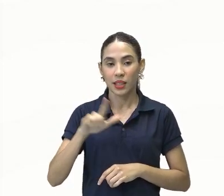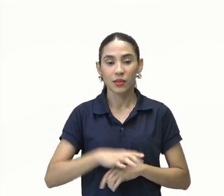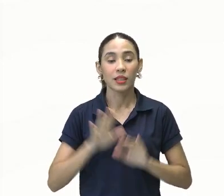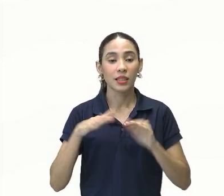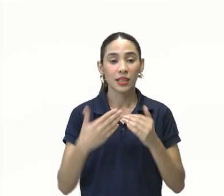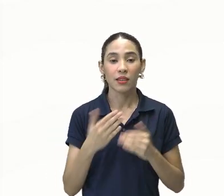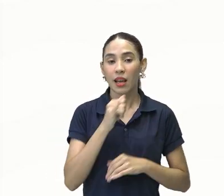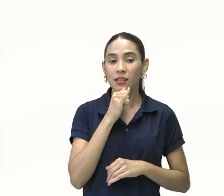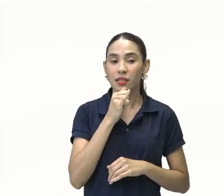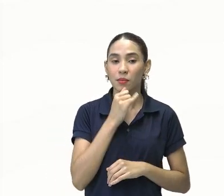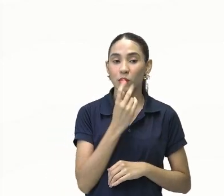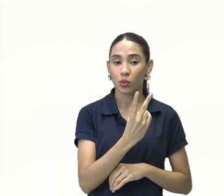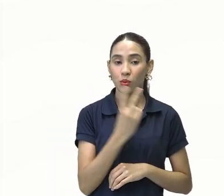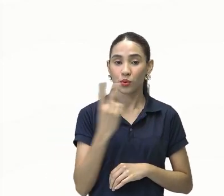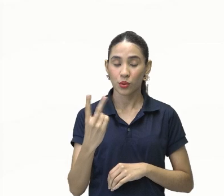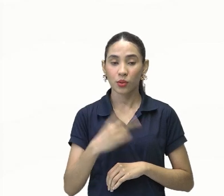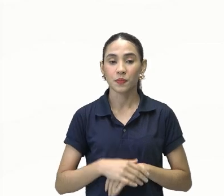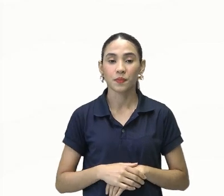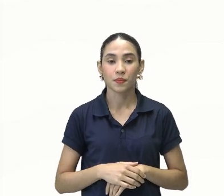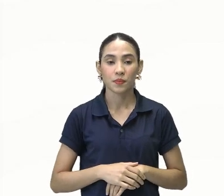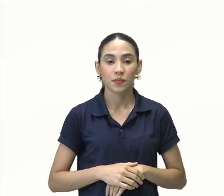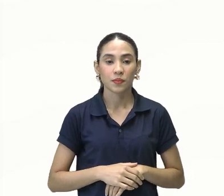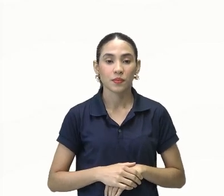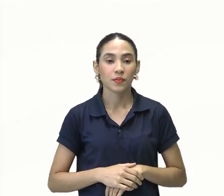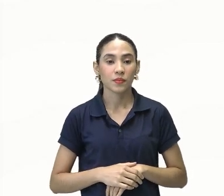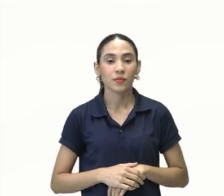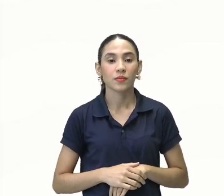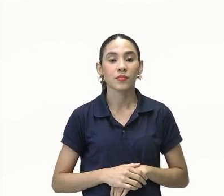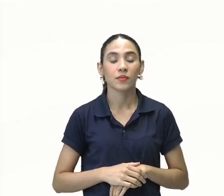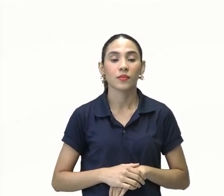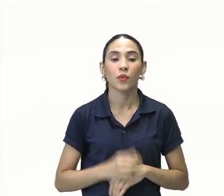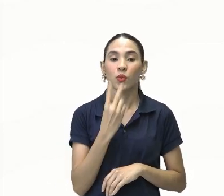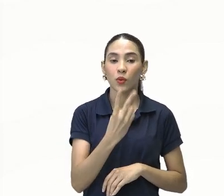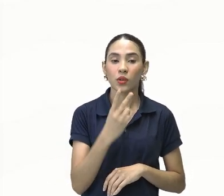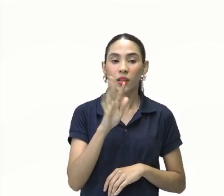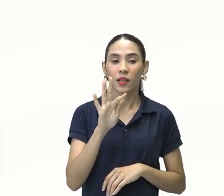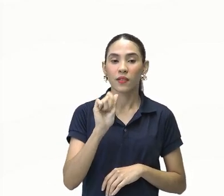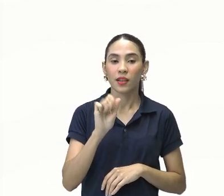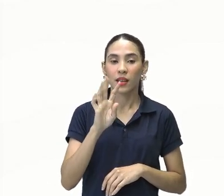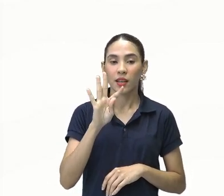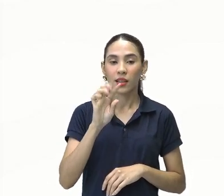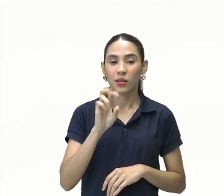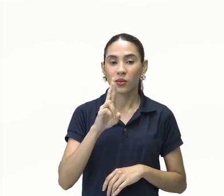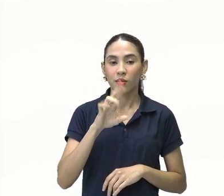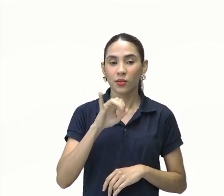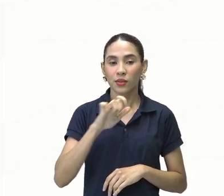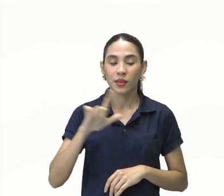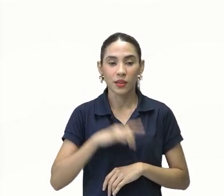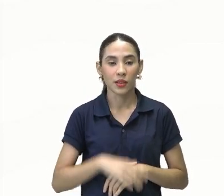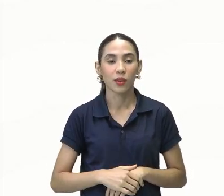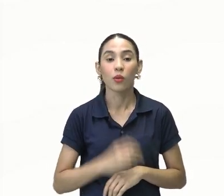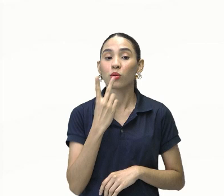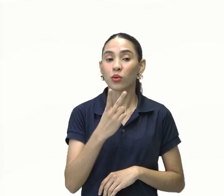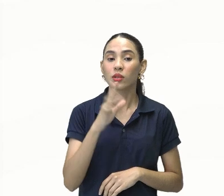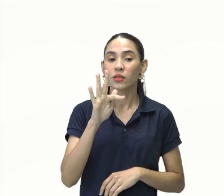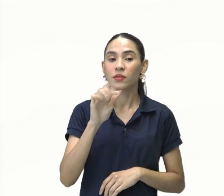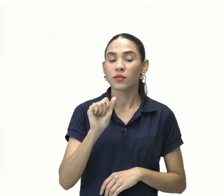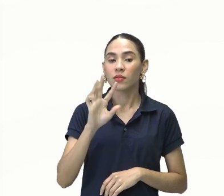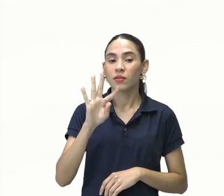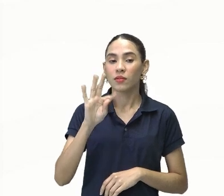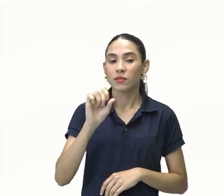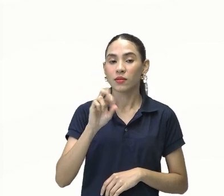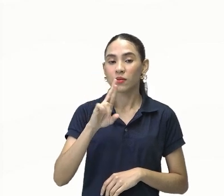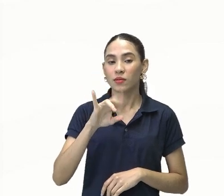é 2 e 2, aqui eu vou colocar 2 fatorial multiplicado por 2 fatorial